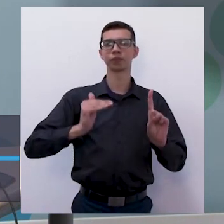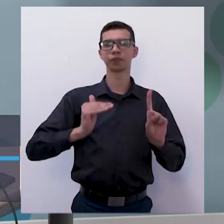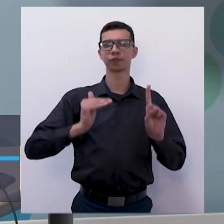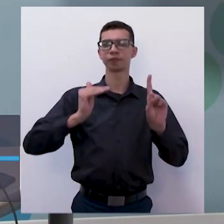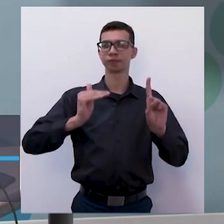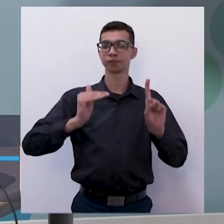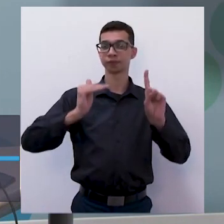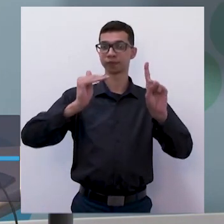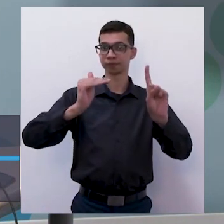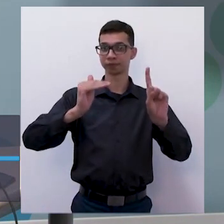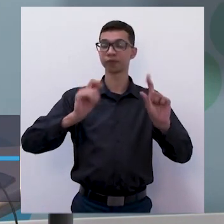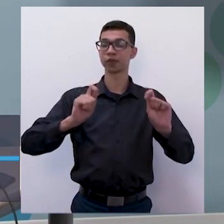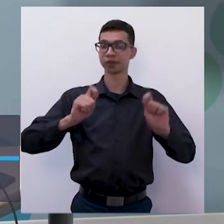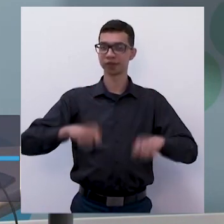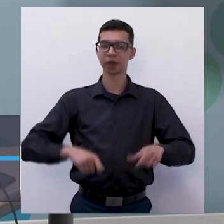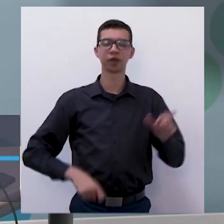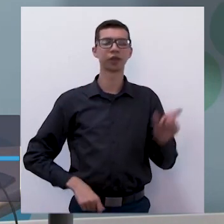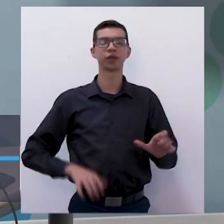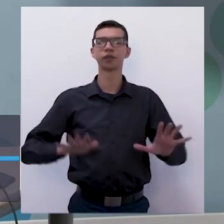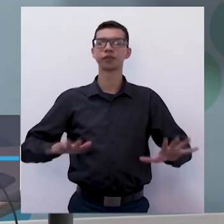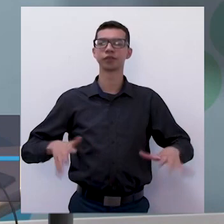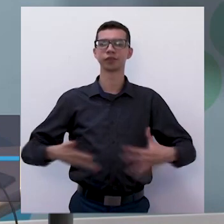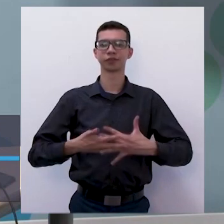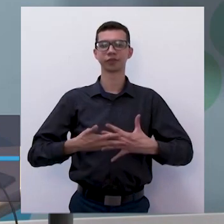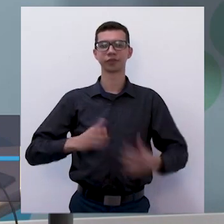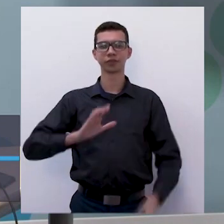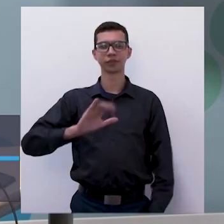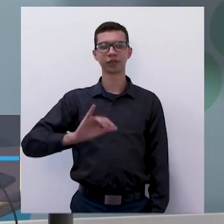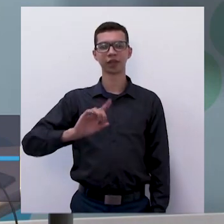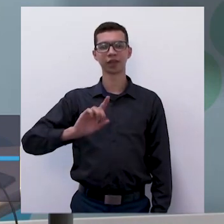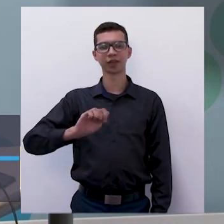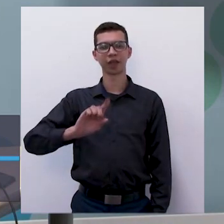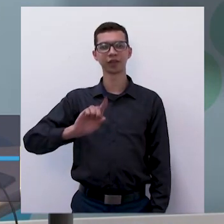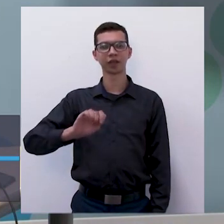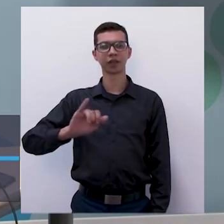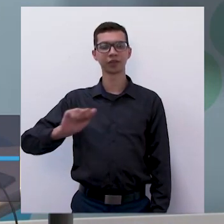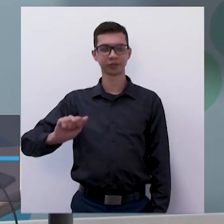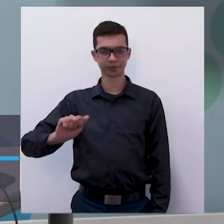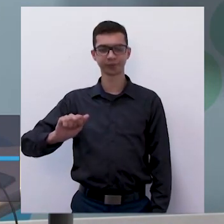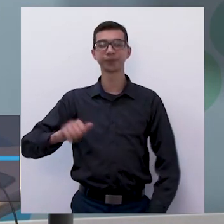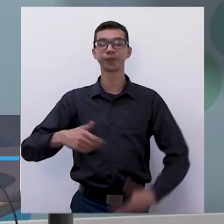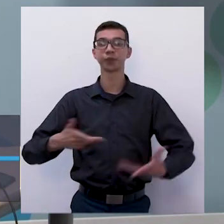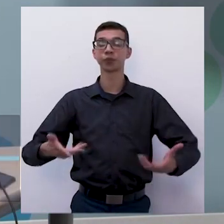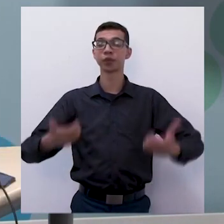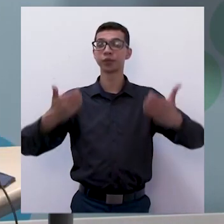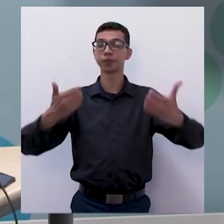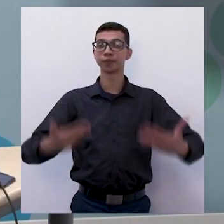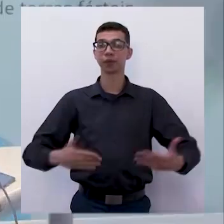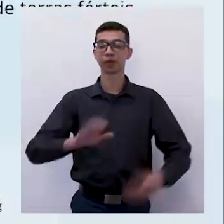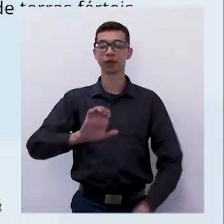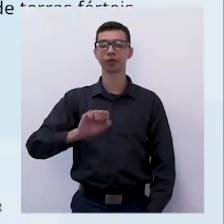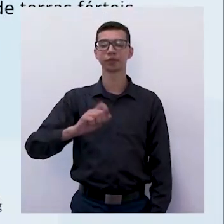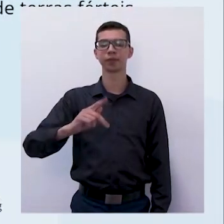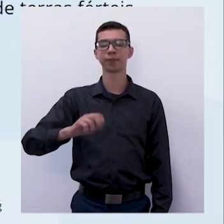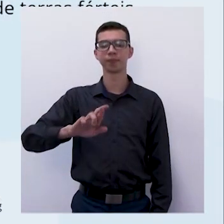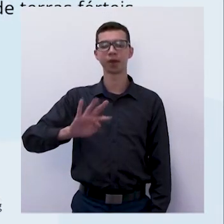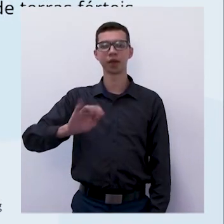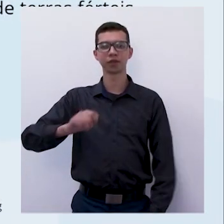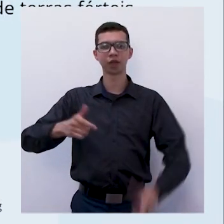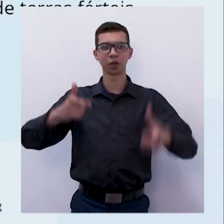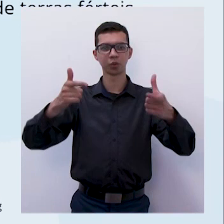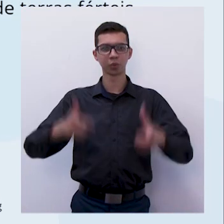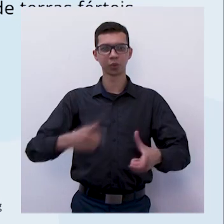à cidadania. Então vamos começar aí contando a história de Esparta pela localização. Olha aí no